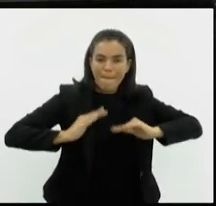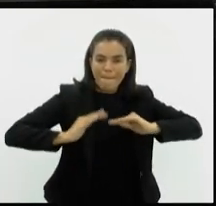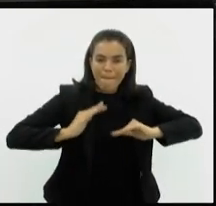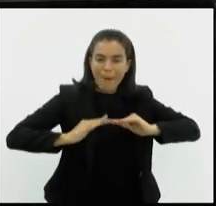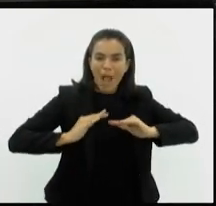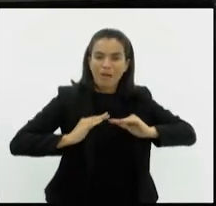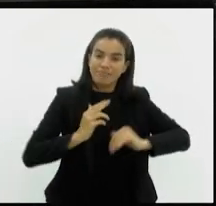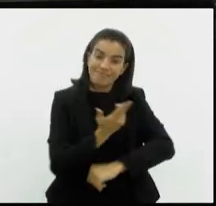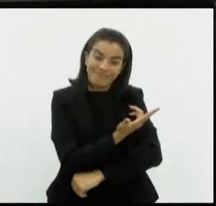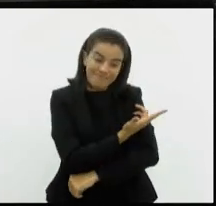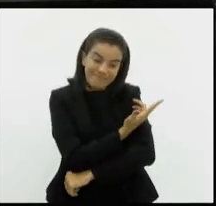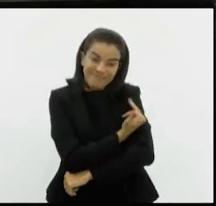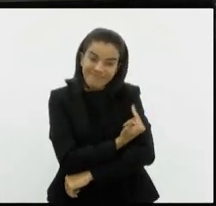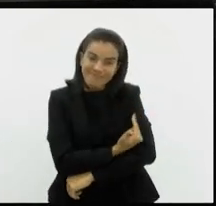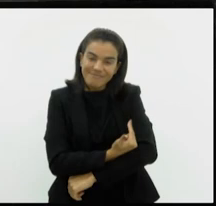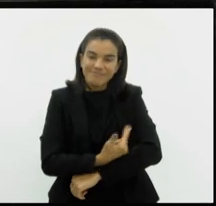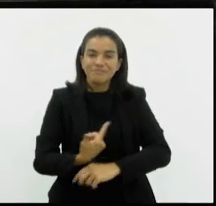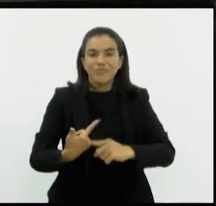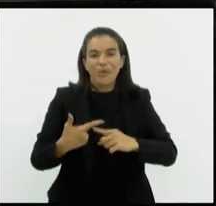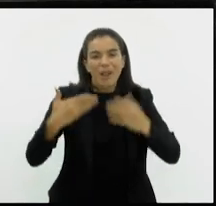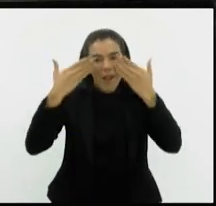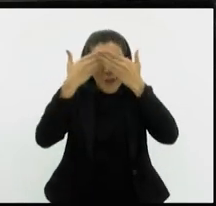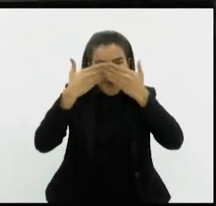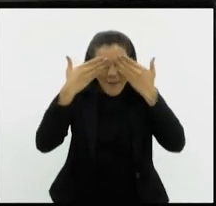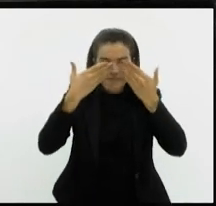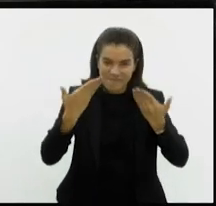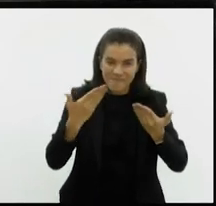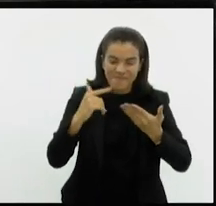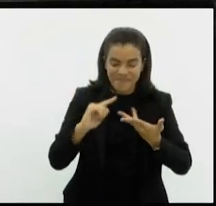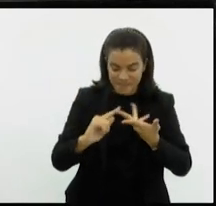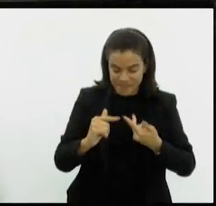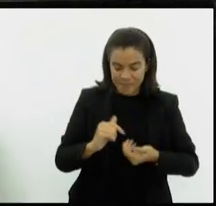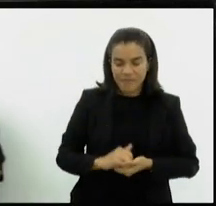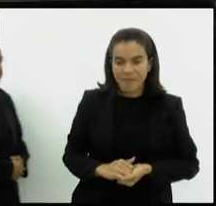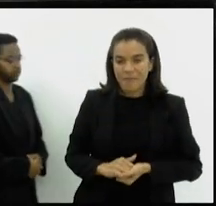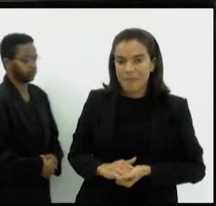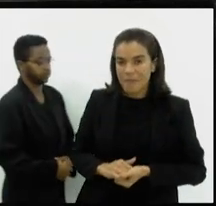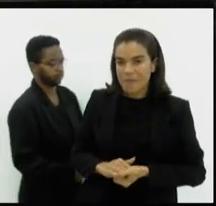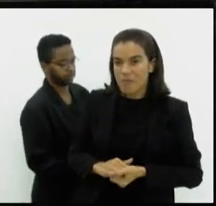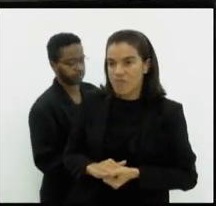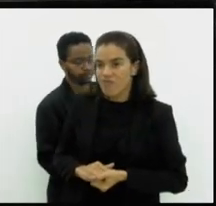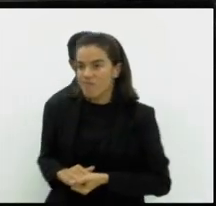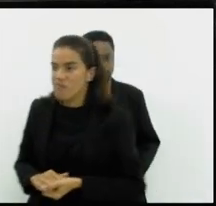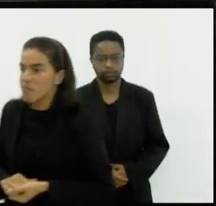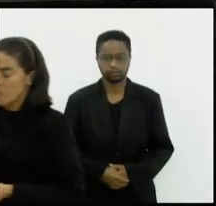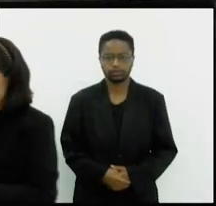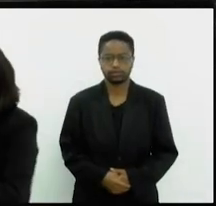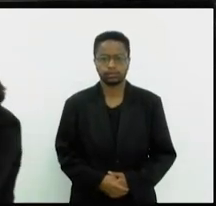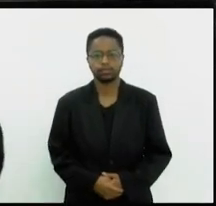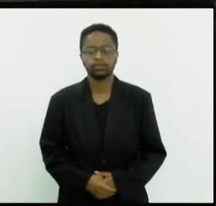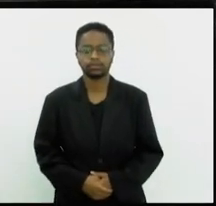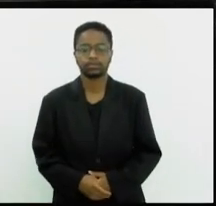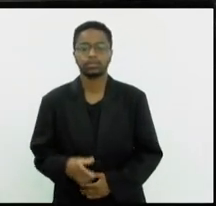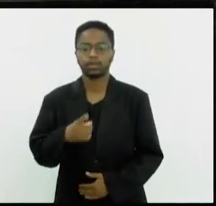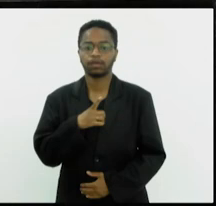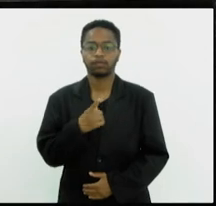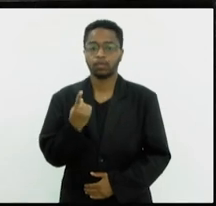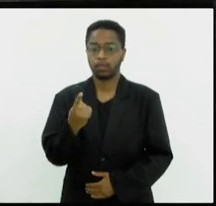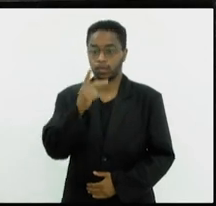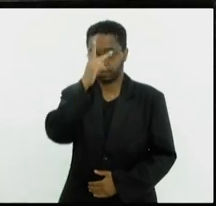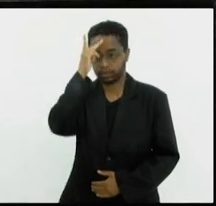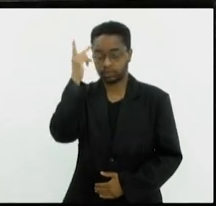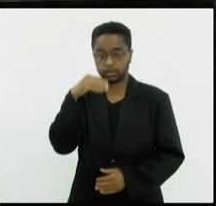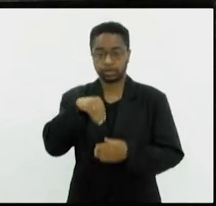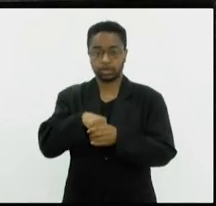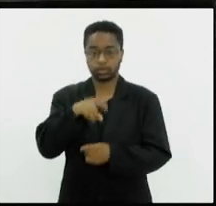tatuados porque ela é do Santo essas coisas né alguém no hospital São